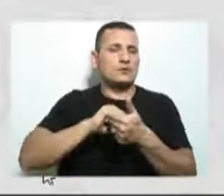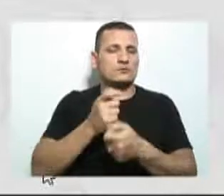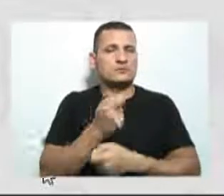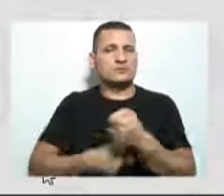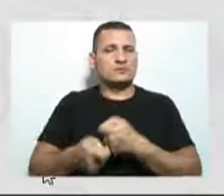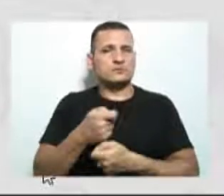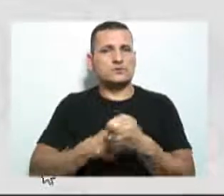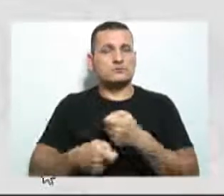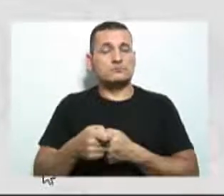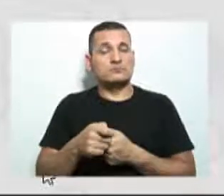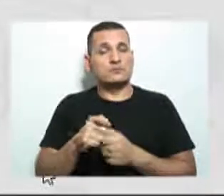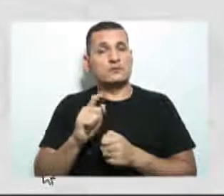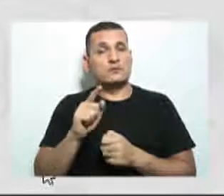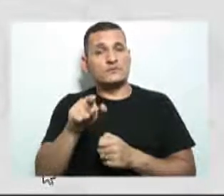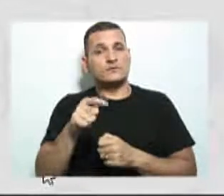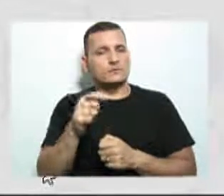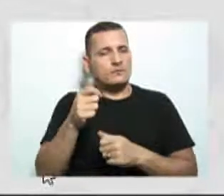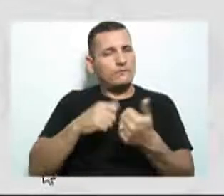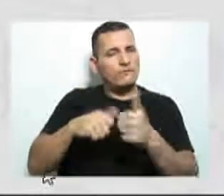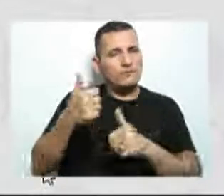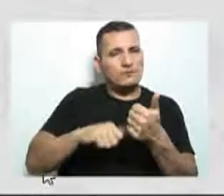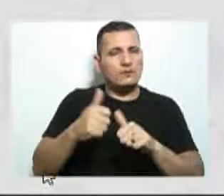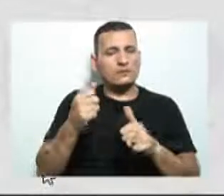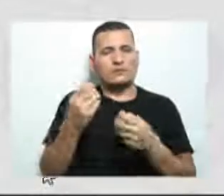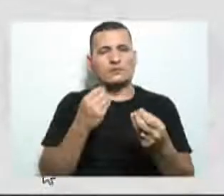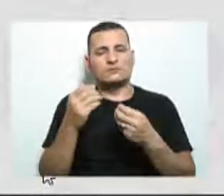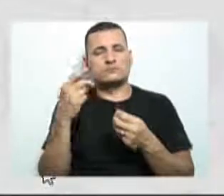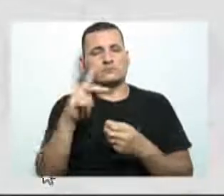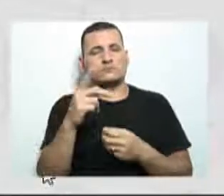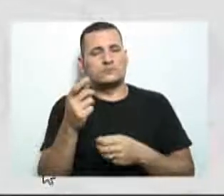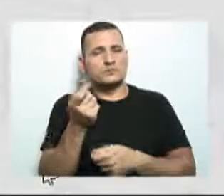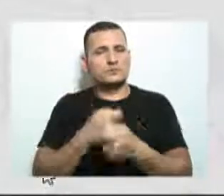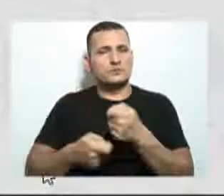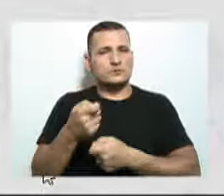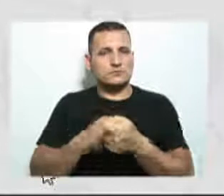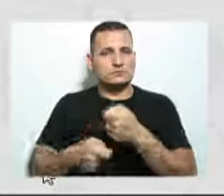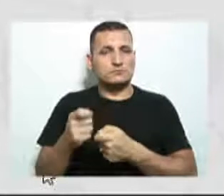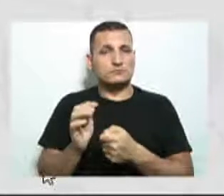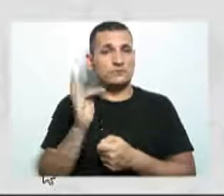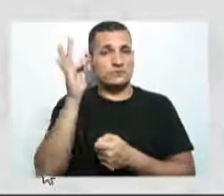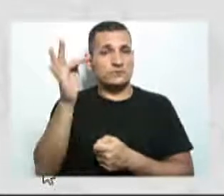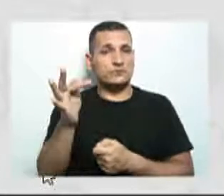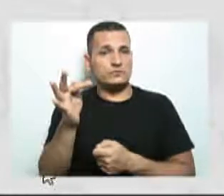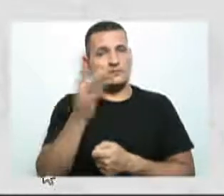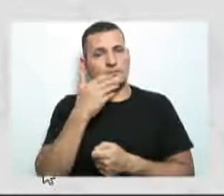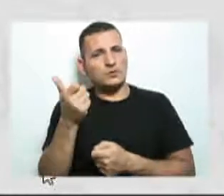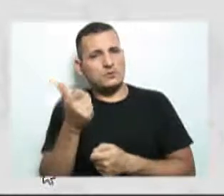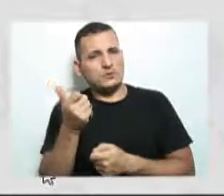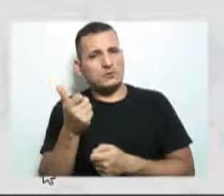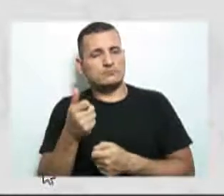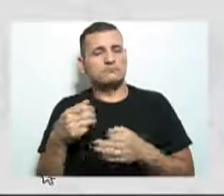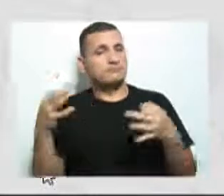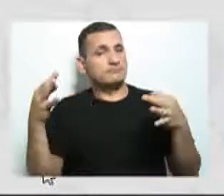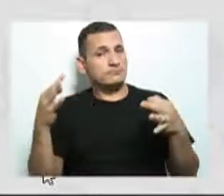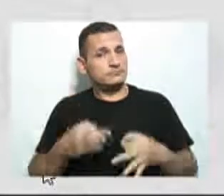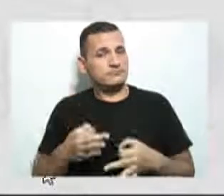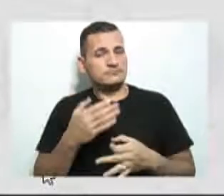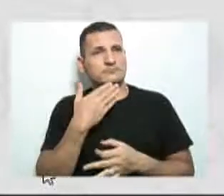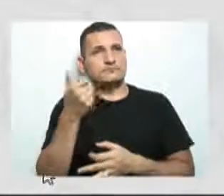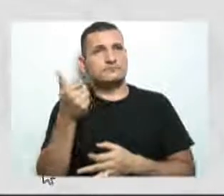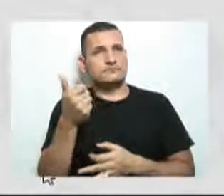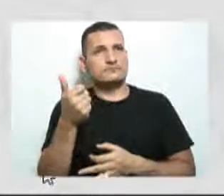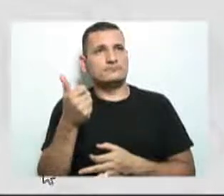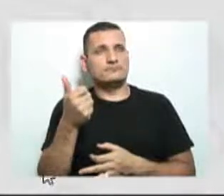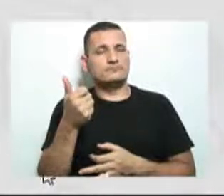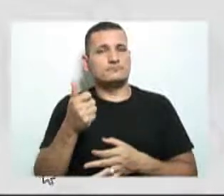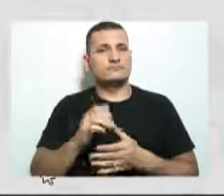possa avaliar como está sendo a sua negociação, para no futuro melhorar, né, professor? Com certeza. Olha aí, tá